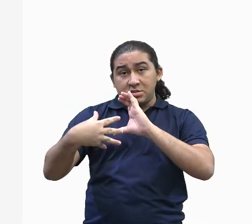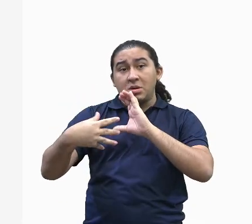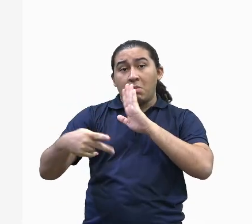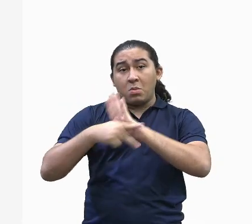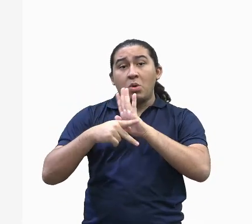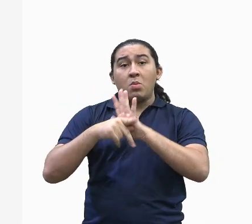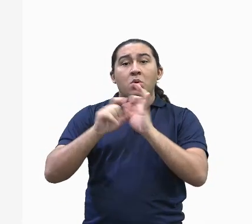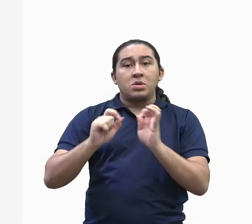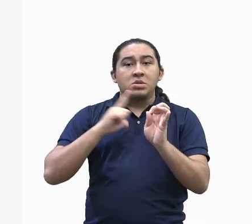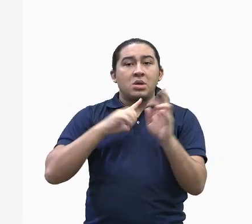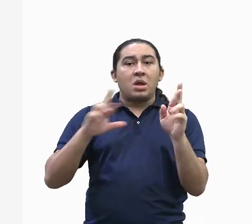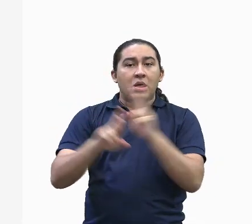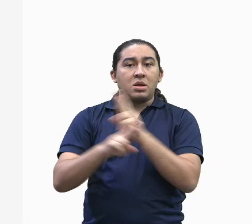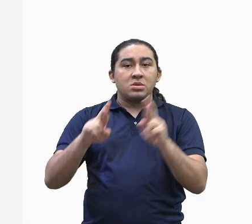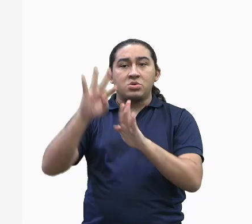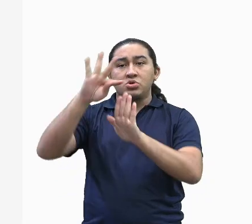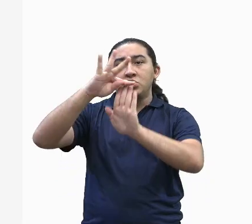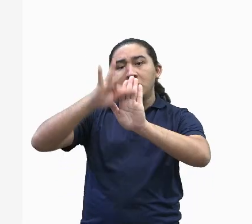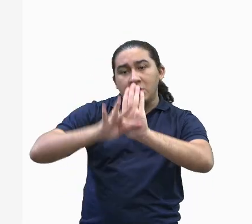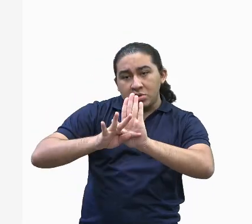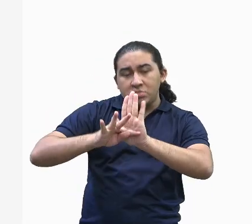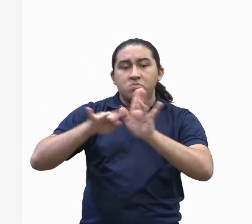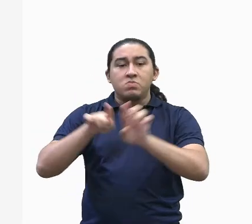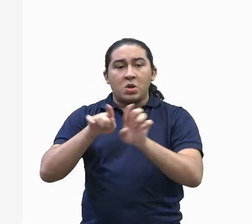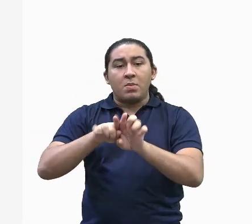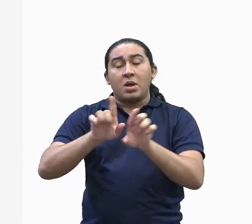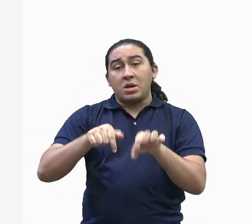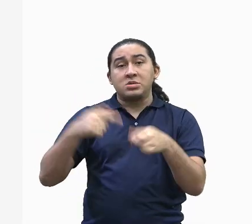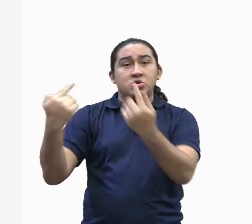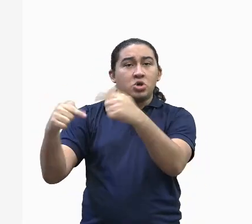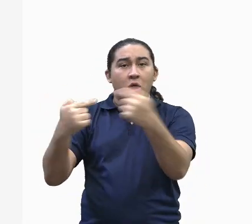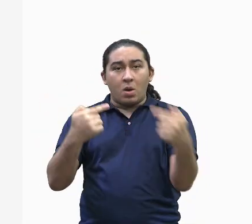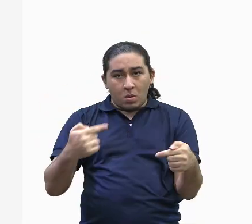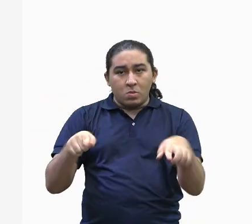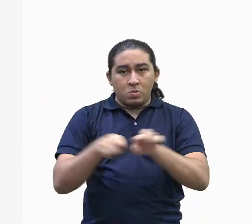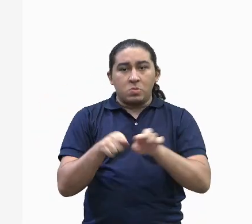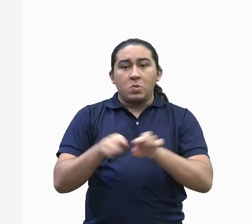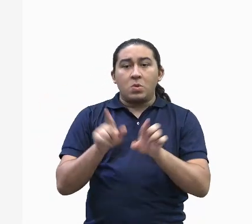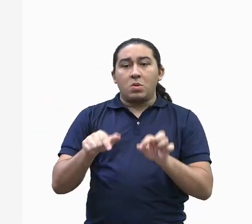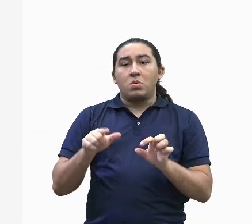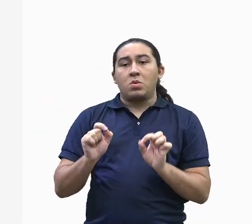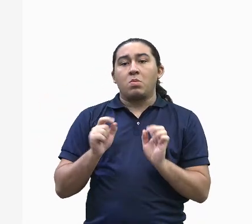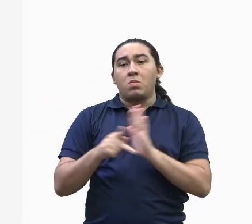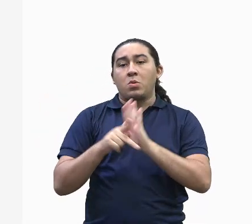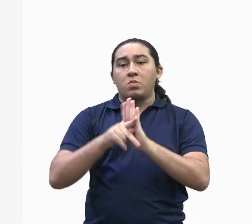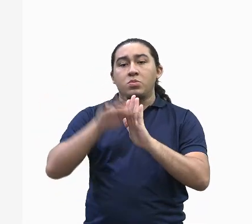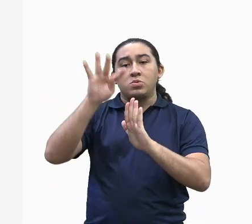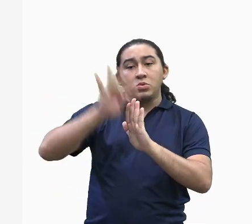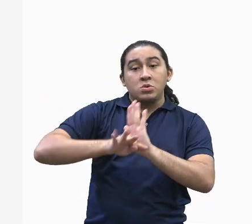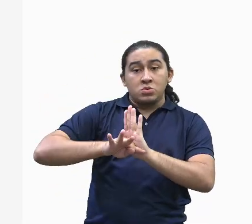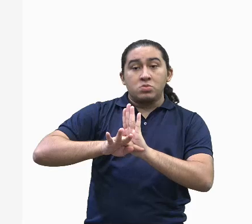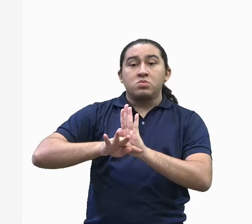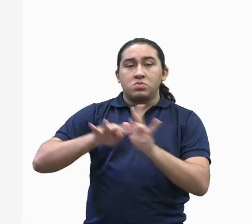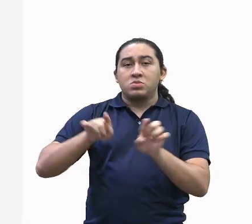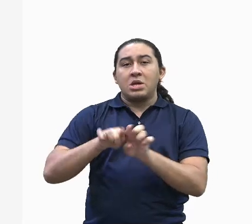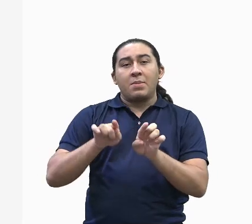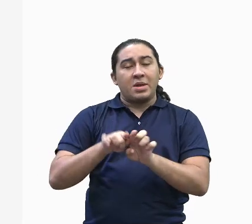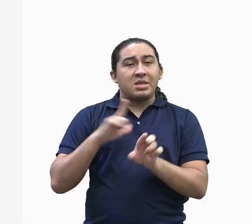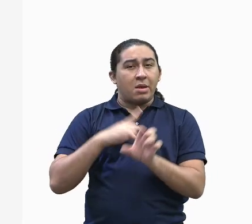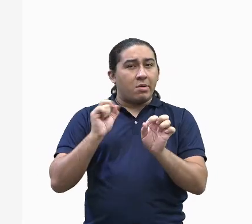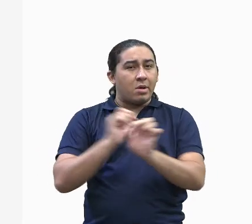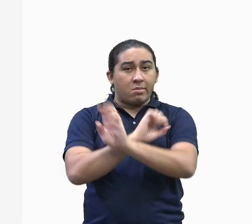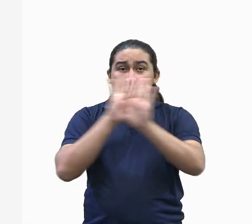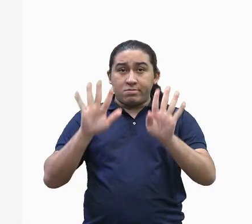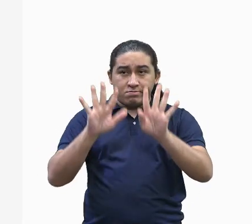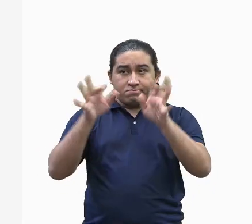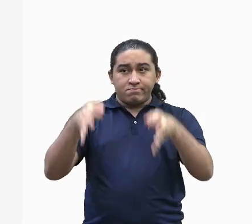da intertextualidade, desse diálogo entre os textos, ele vai ficar bem